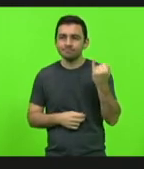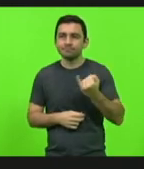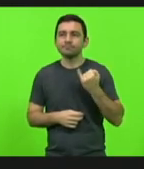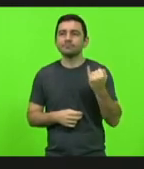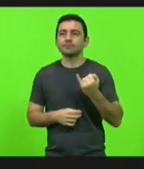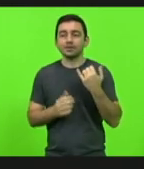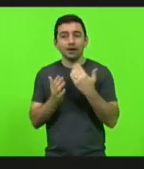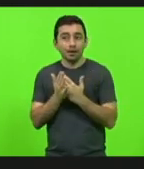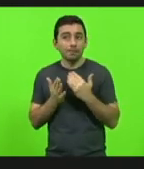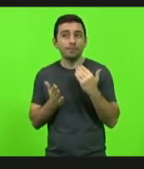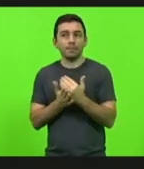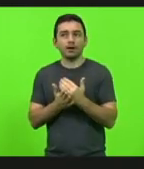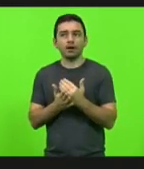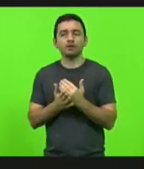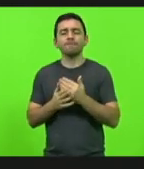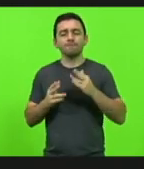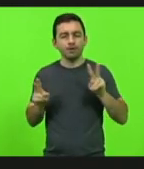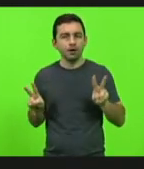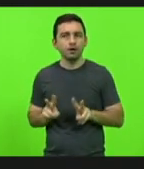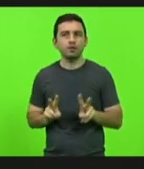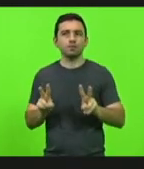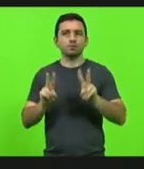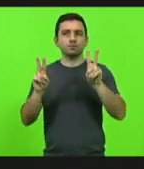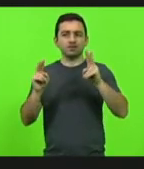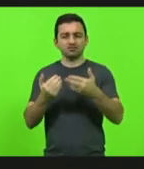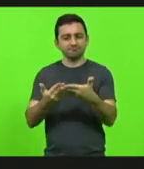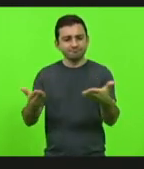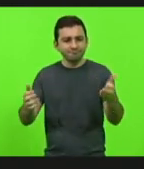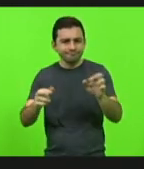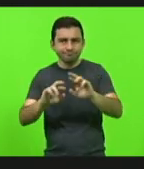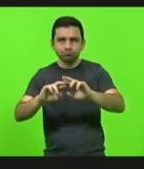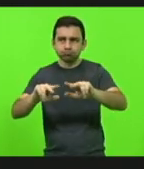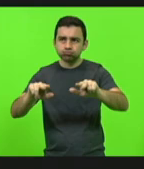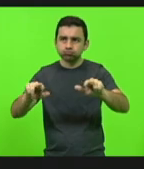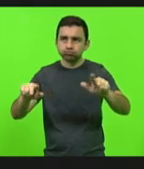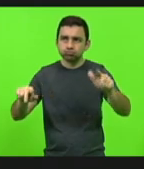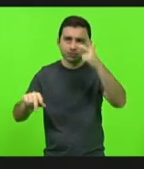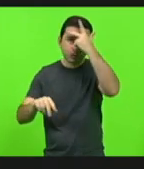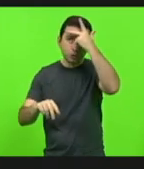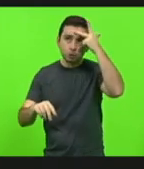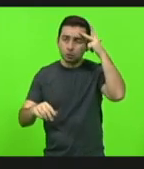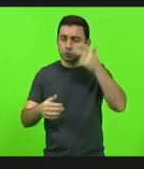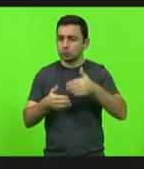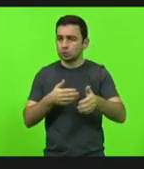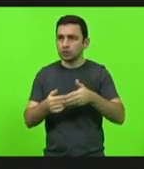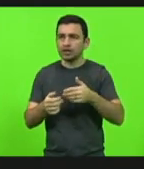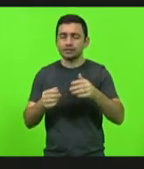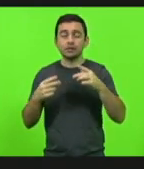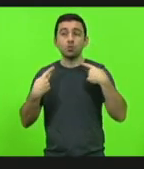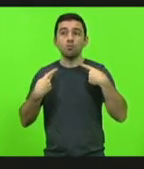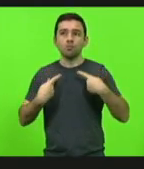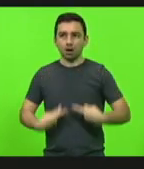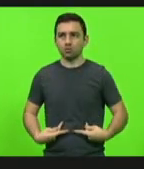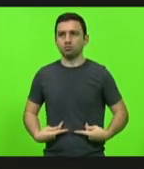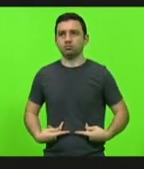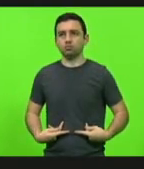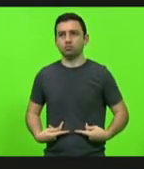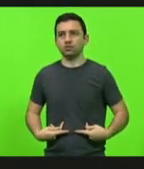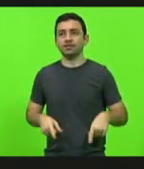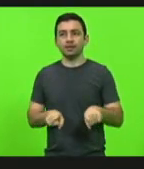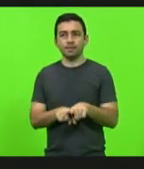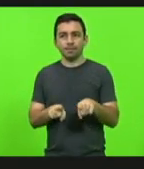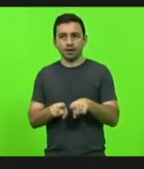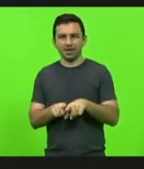importante a gente valorizar a diversidade valorizar as pessoas Vai avisar os seres humanos e o e